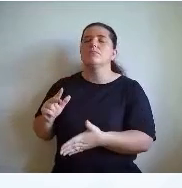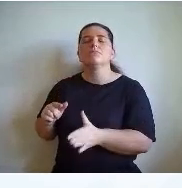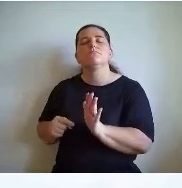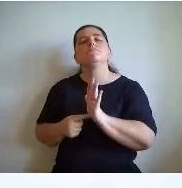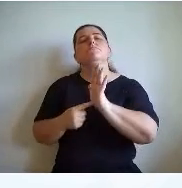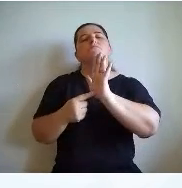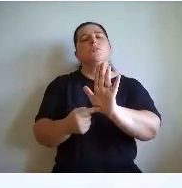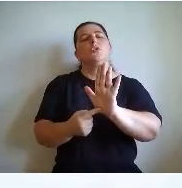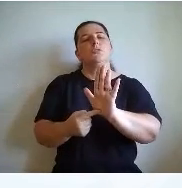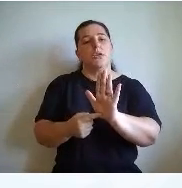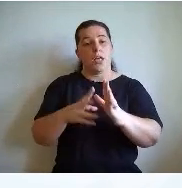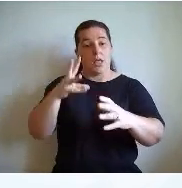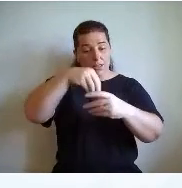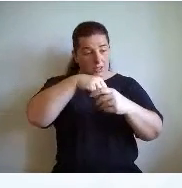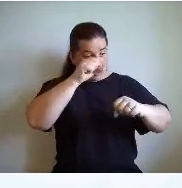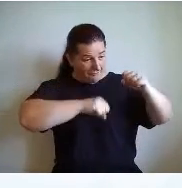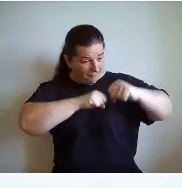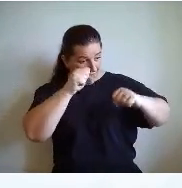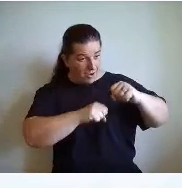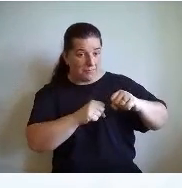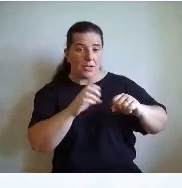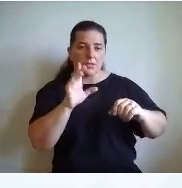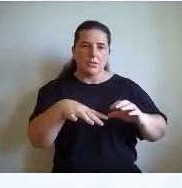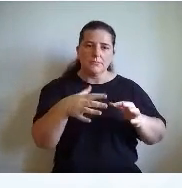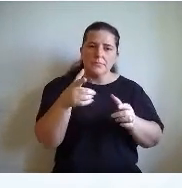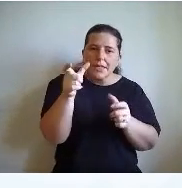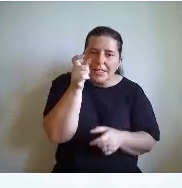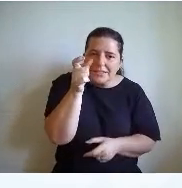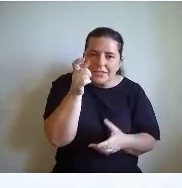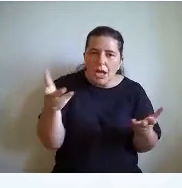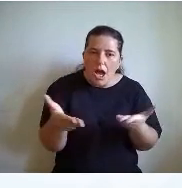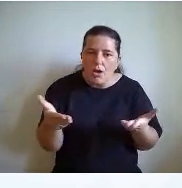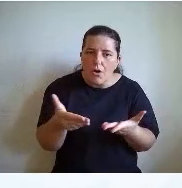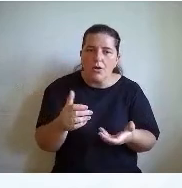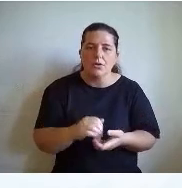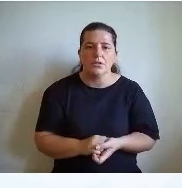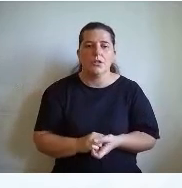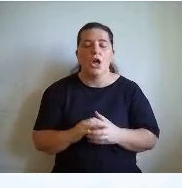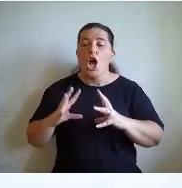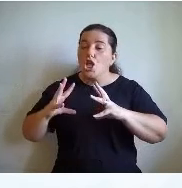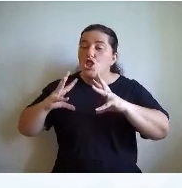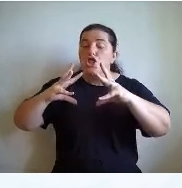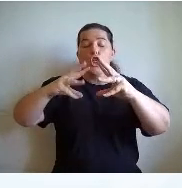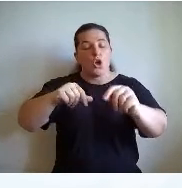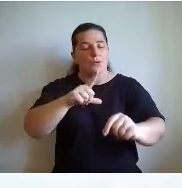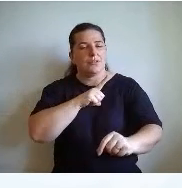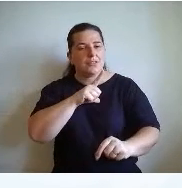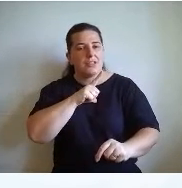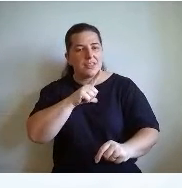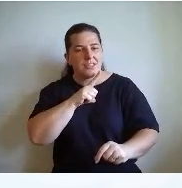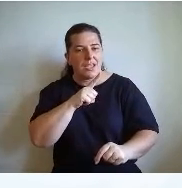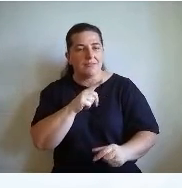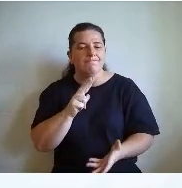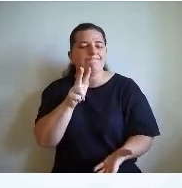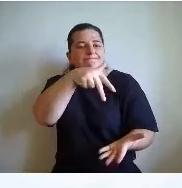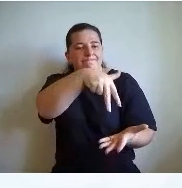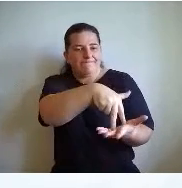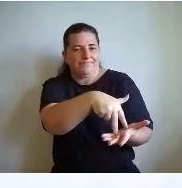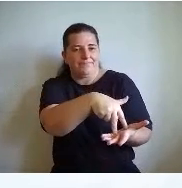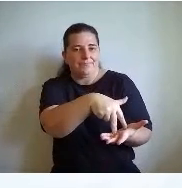nos escutando agora, nos assistindo. Todas têm o seu espaço. É só vir, porque